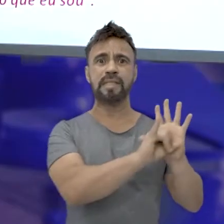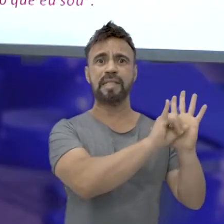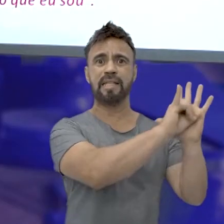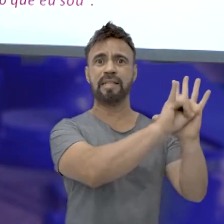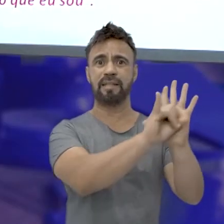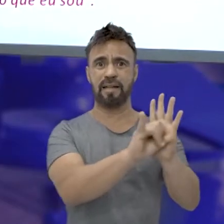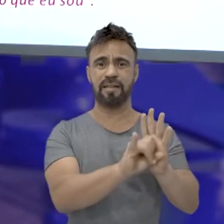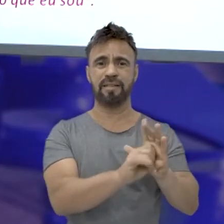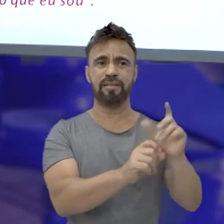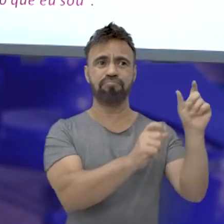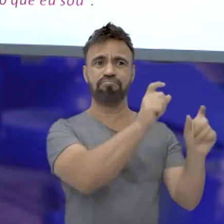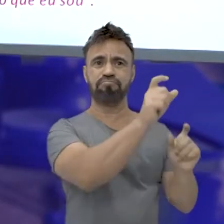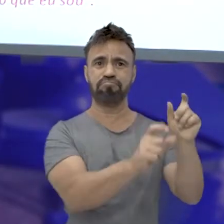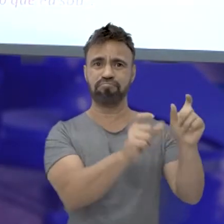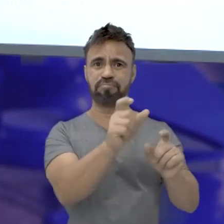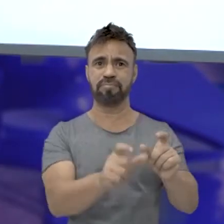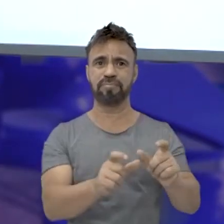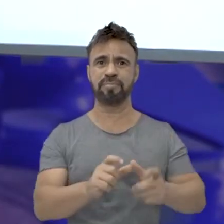identidades.